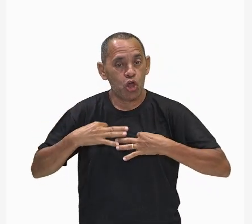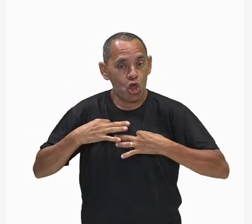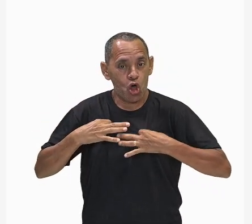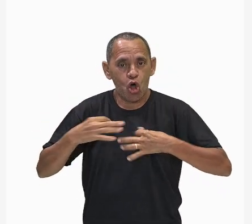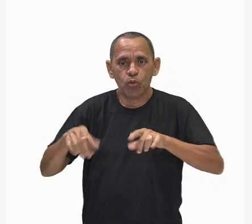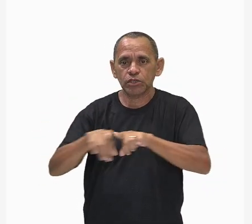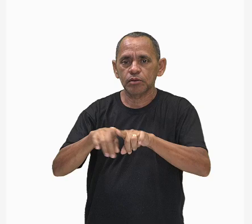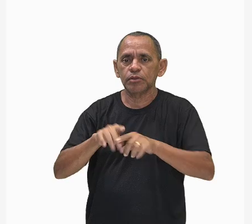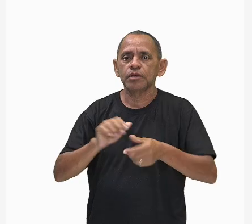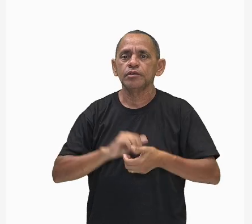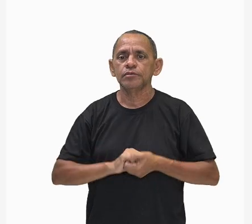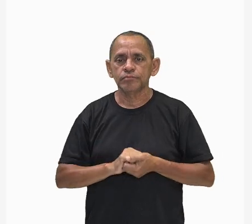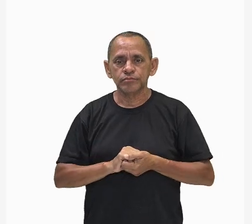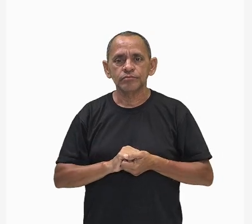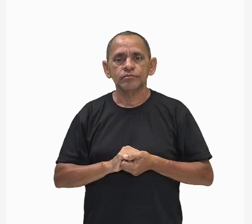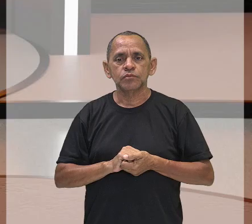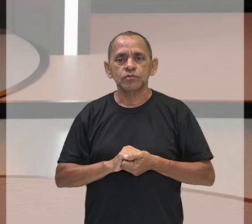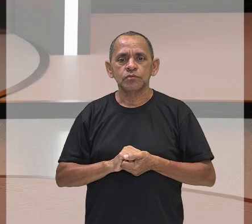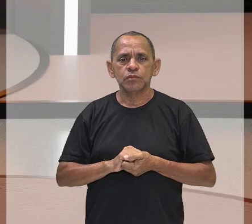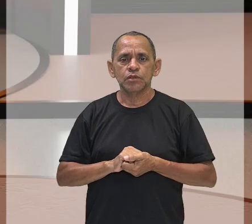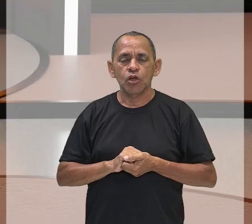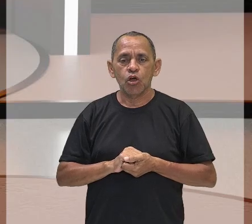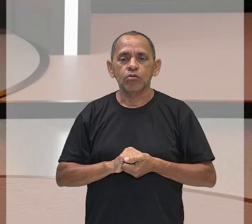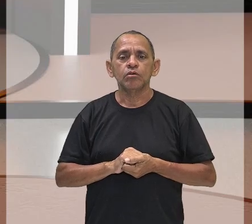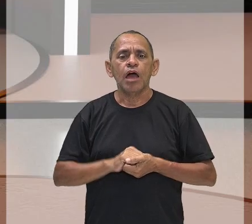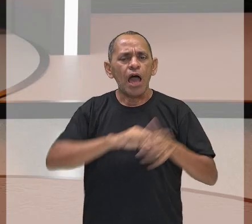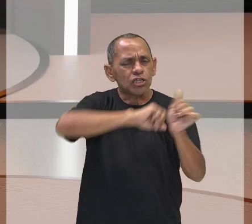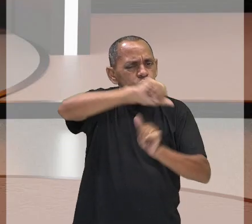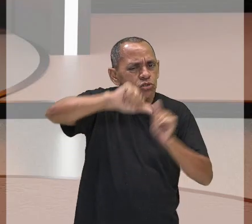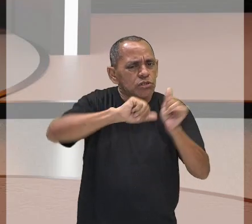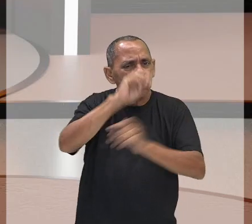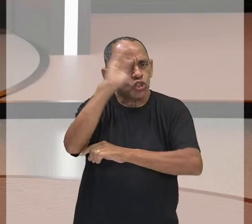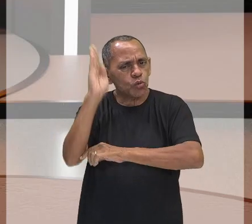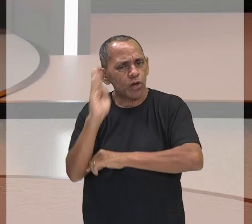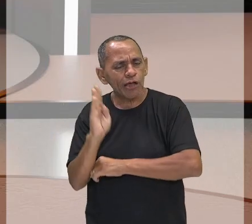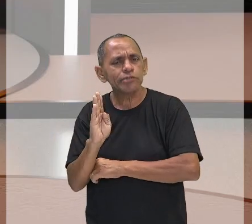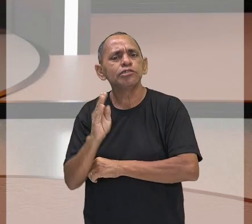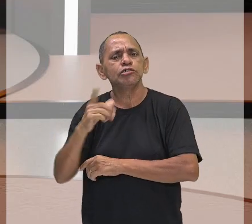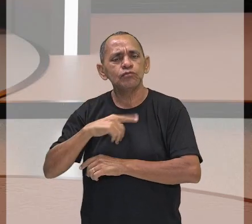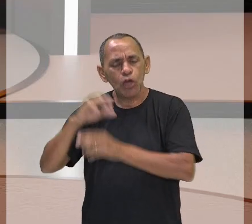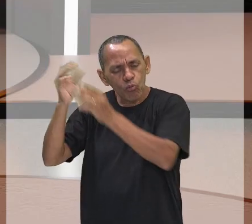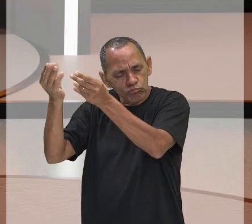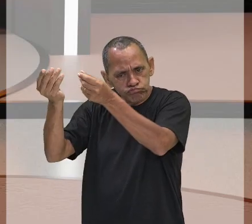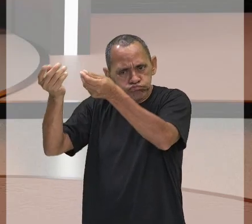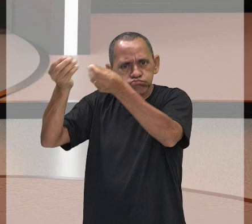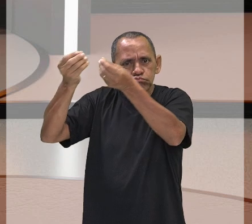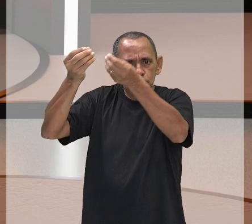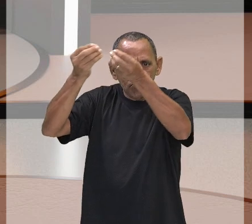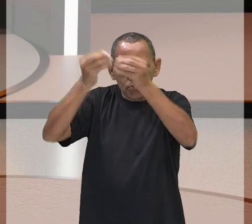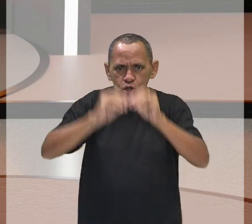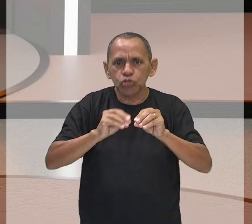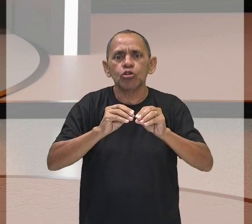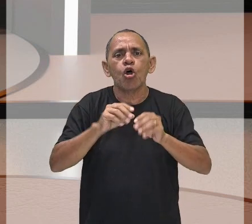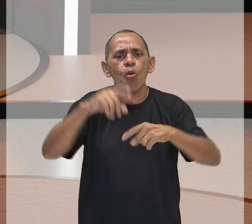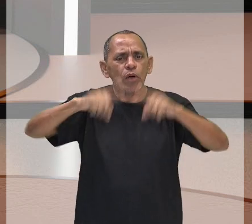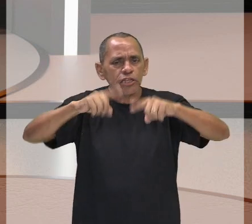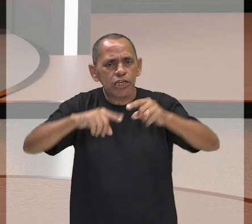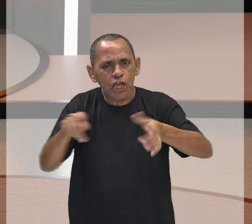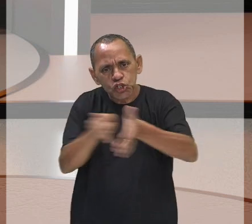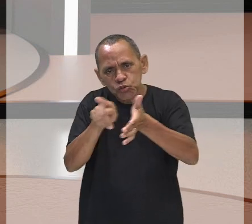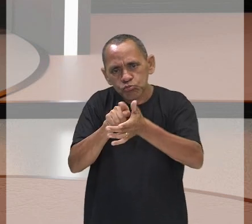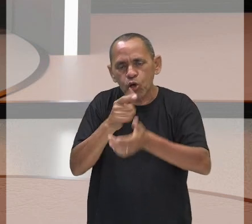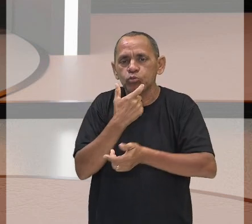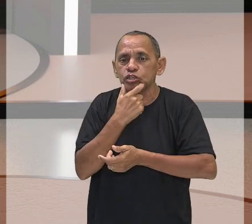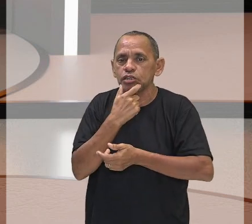Brasil vai ser abarrotado de produtos industrializados, vindos da Inglaterra principalmente. Há alguns